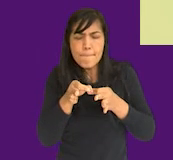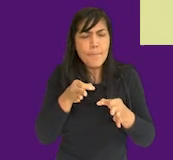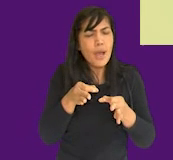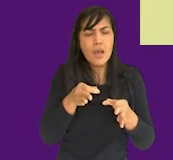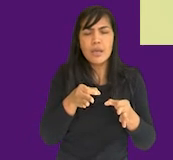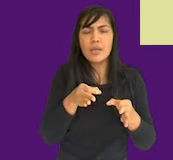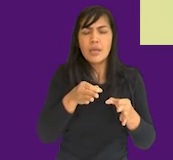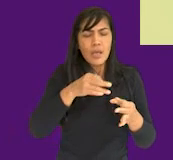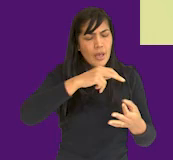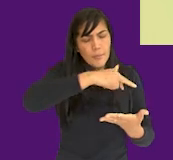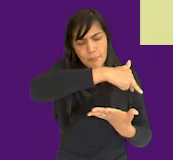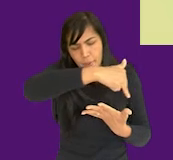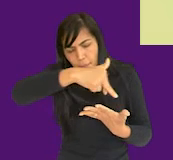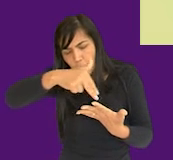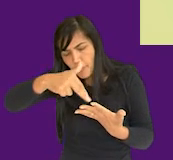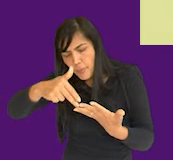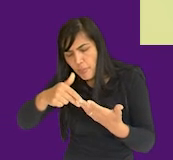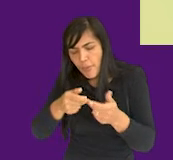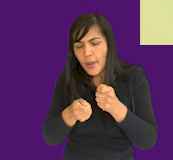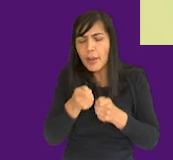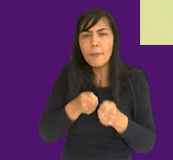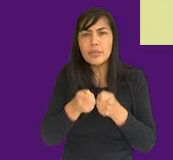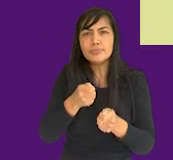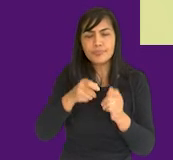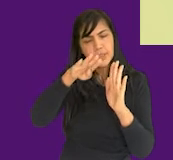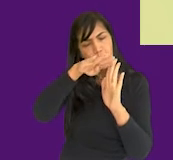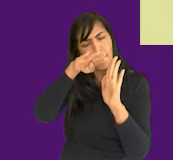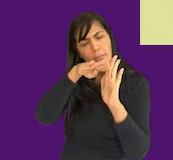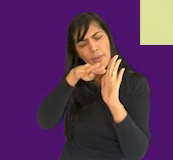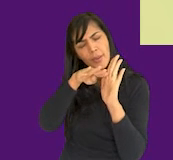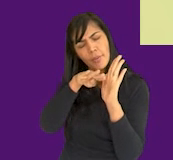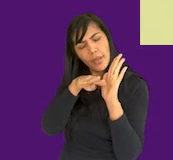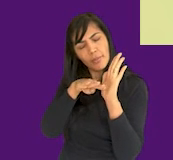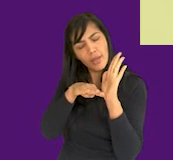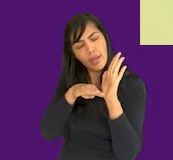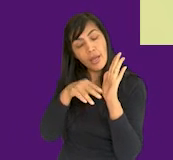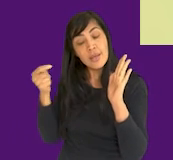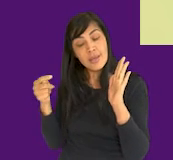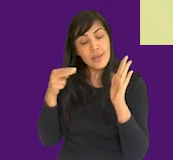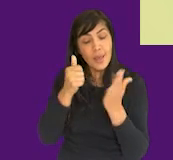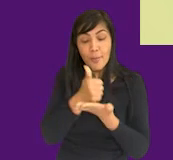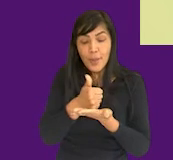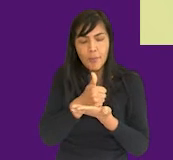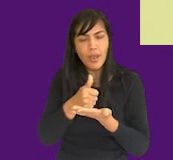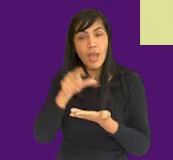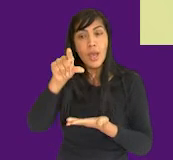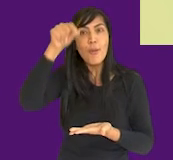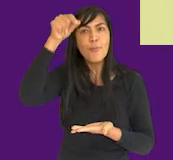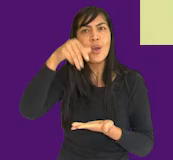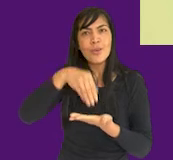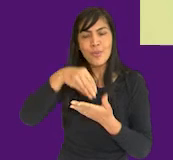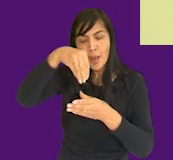organizou também esse mapa de oportunidades de negócios e se baseia em